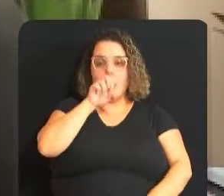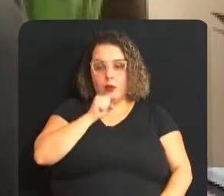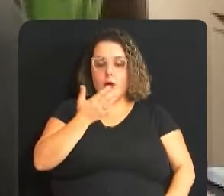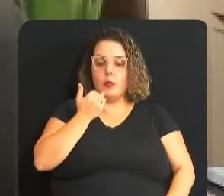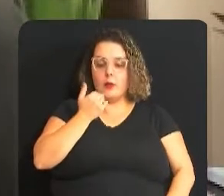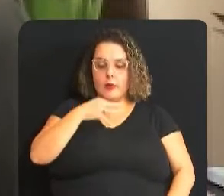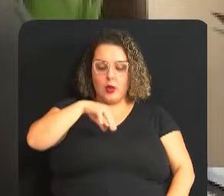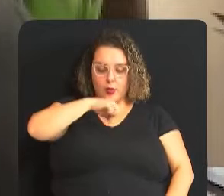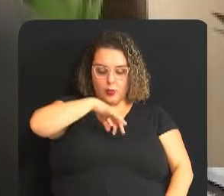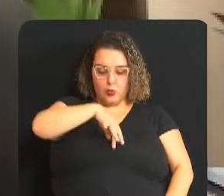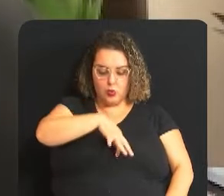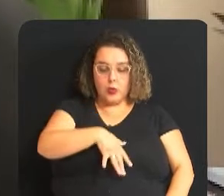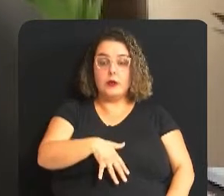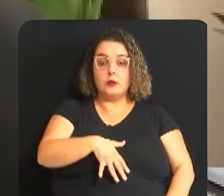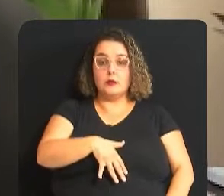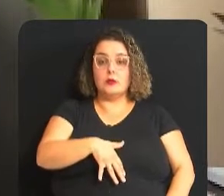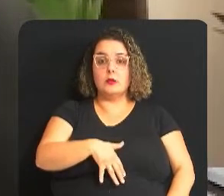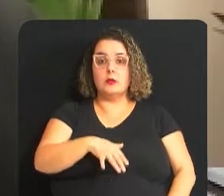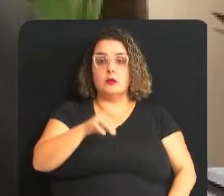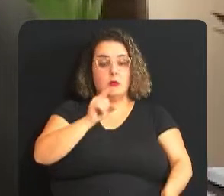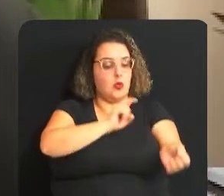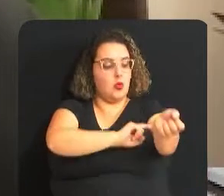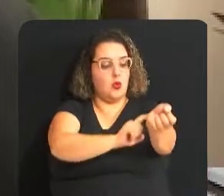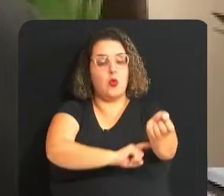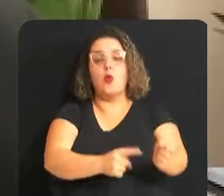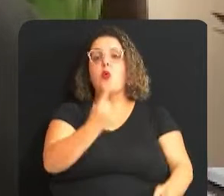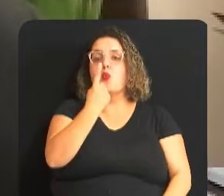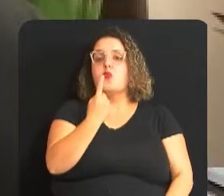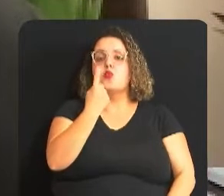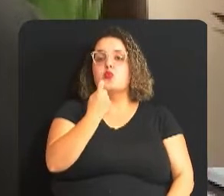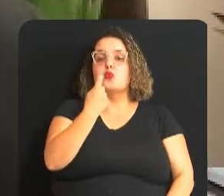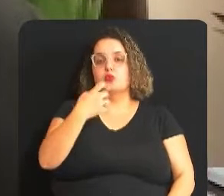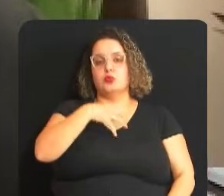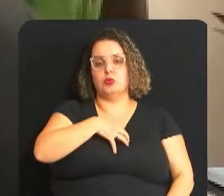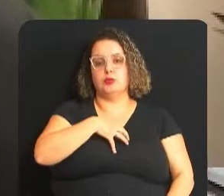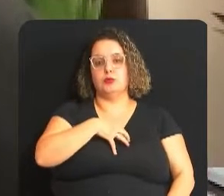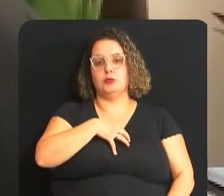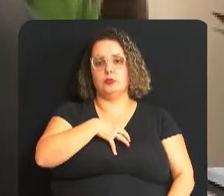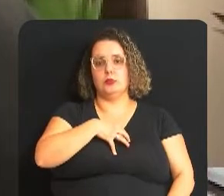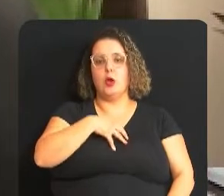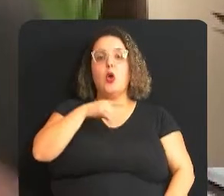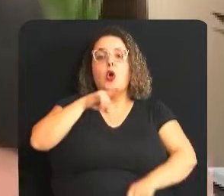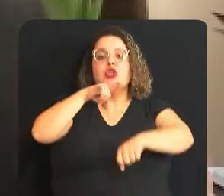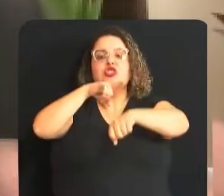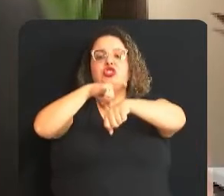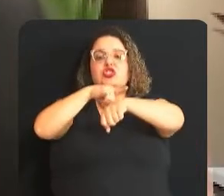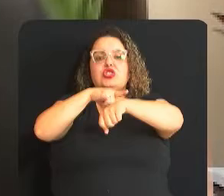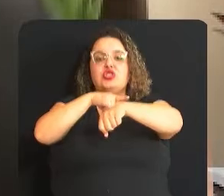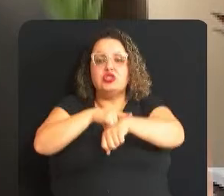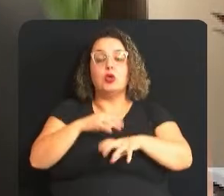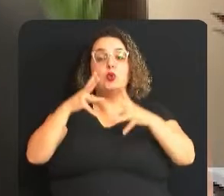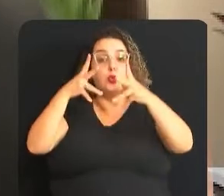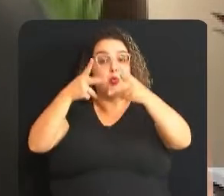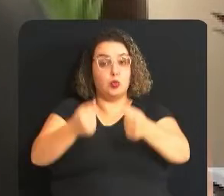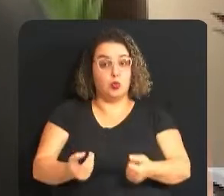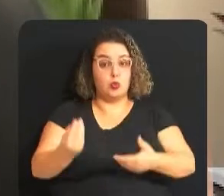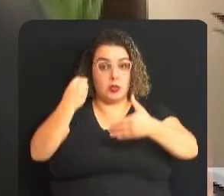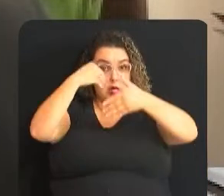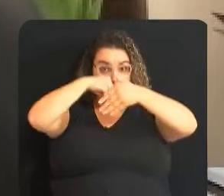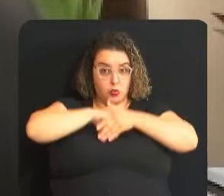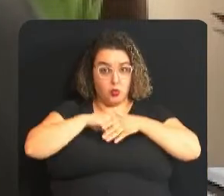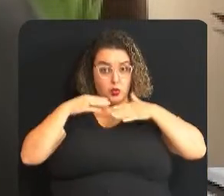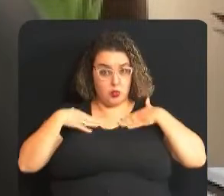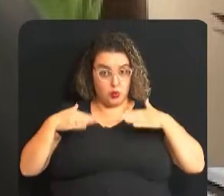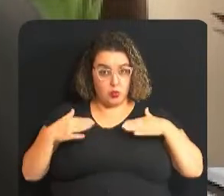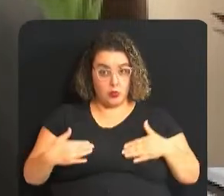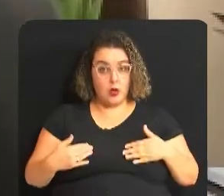que foi para o sangue só tem uma via de saída, a urina. Tudo que entrou no corpo tem